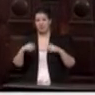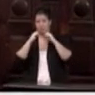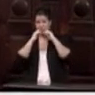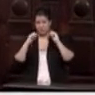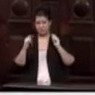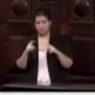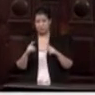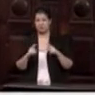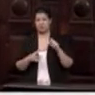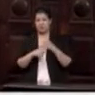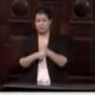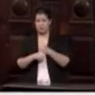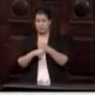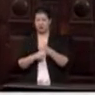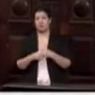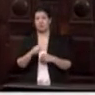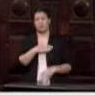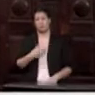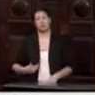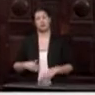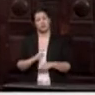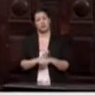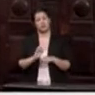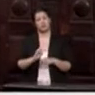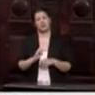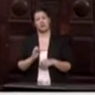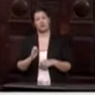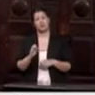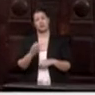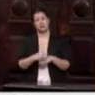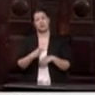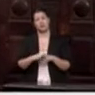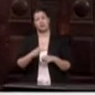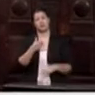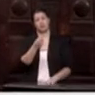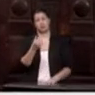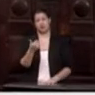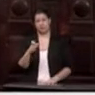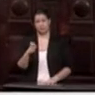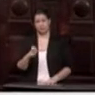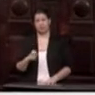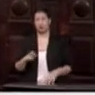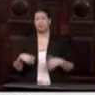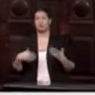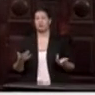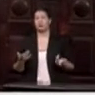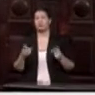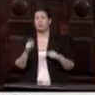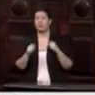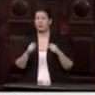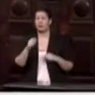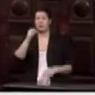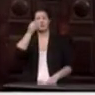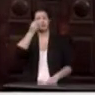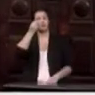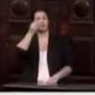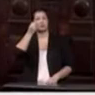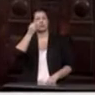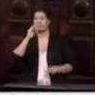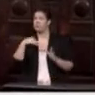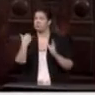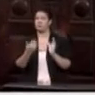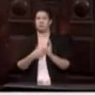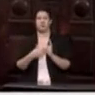Legislativa das contas do Governo do Estado do exercício de 2015. O que foi mostrado por